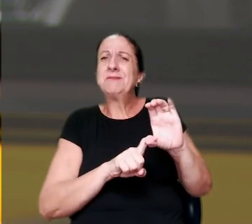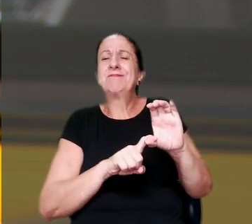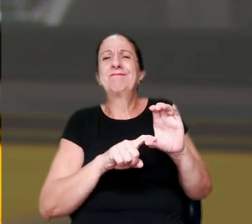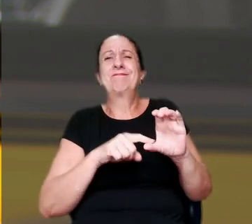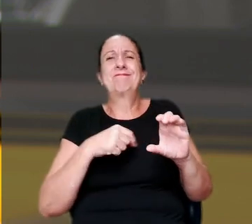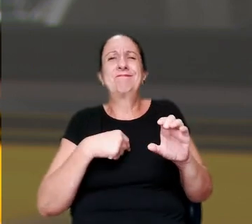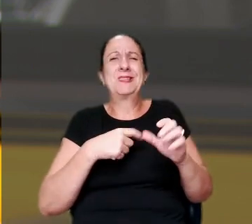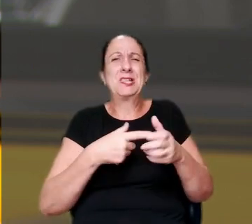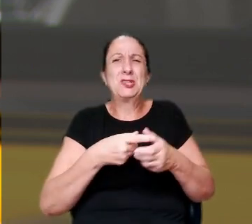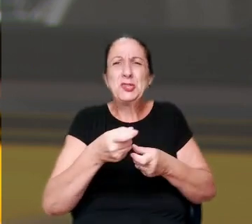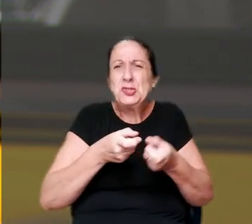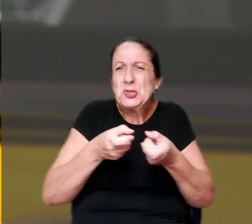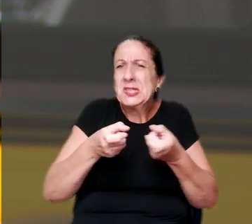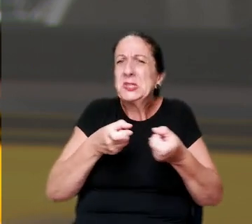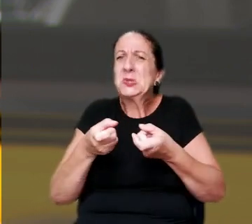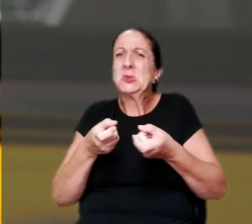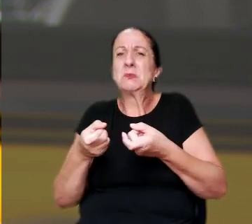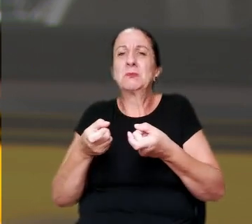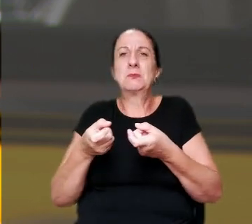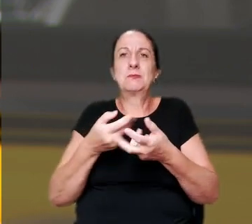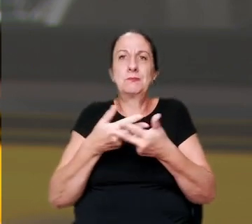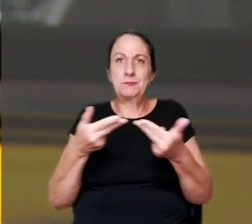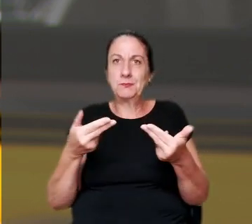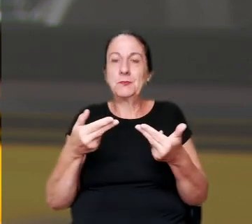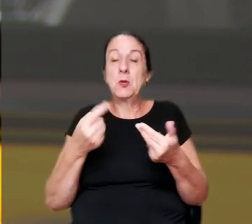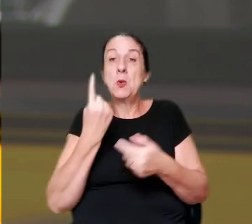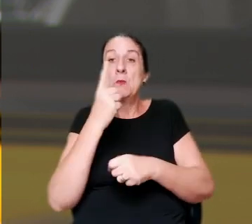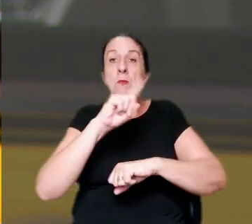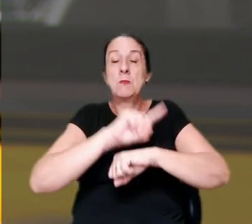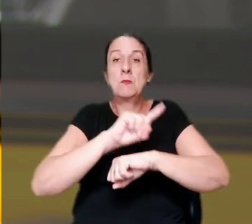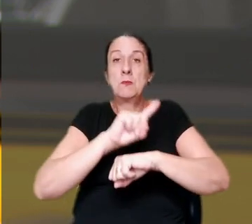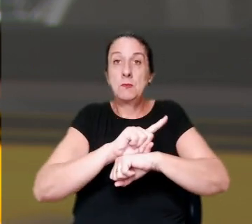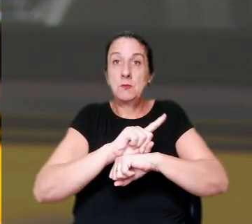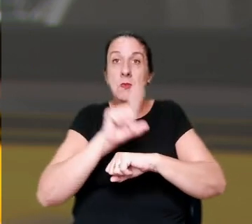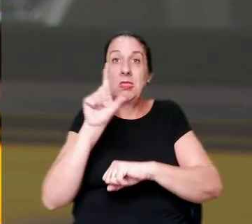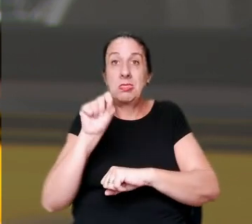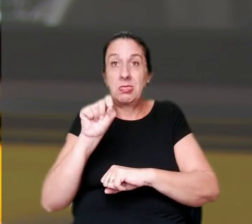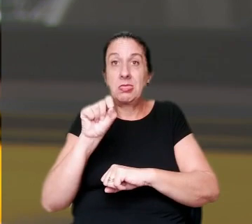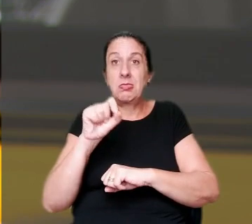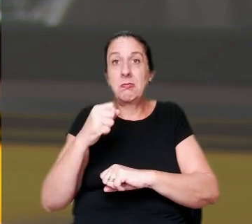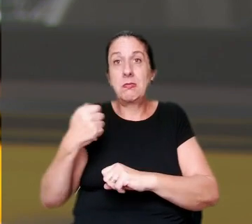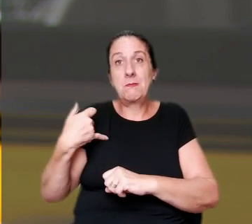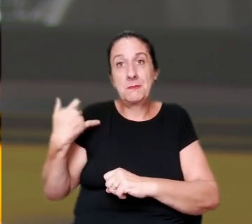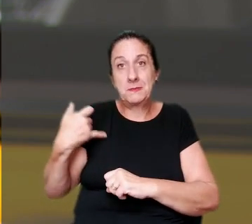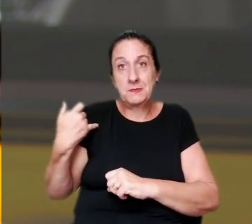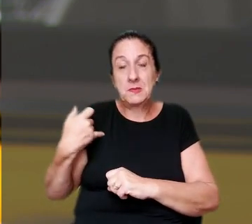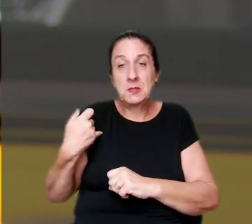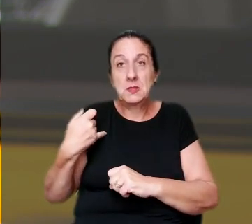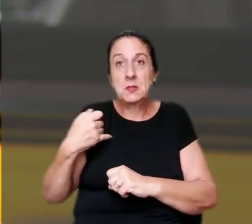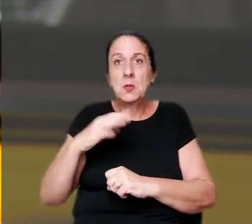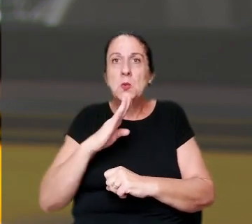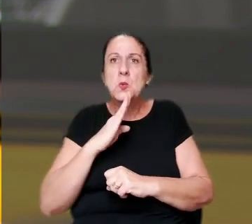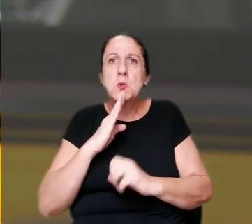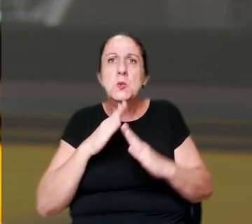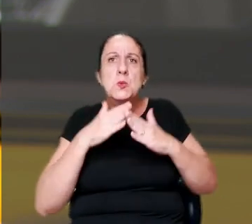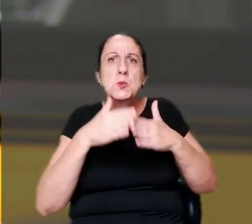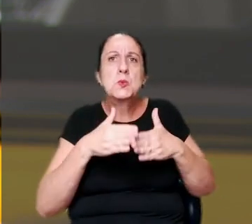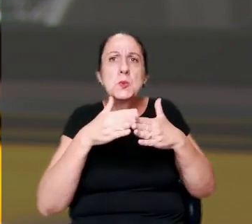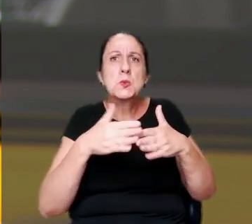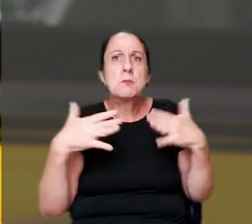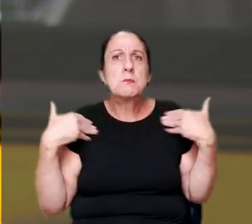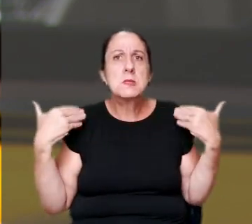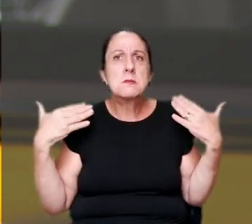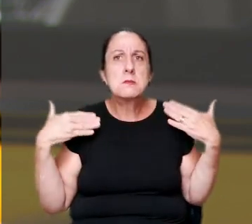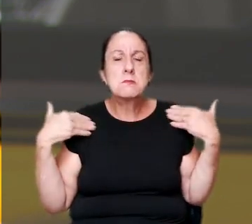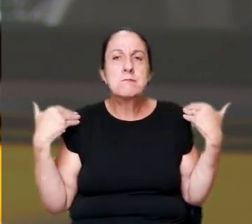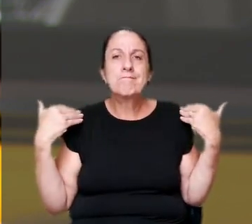muito, era jogador e tudo mais. E um dia, o menino com 10 anos, ele leva o menino para conhecer um navio, para